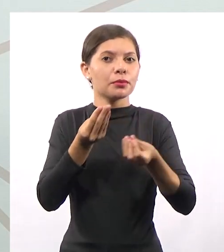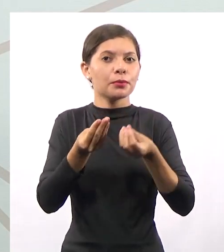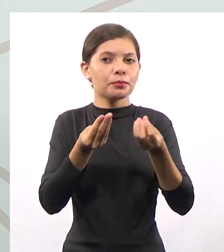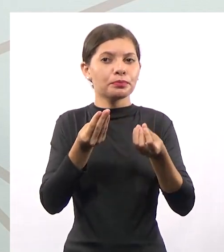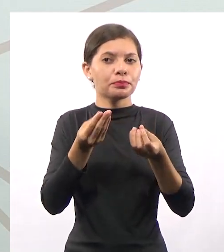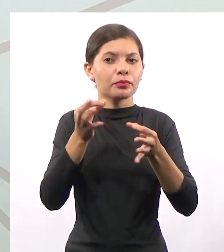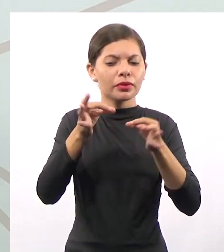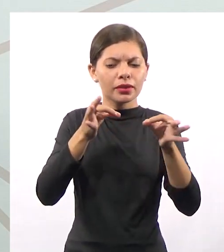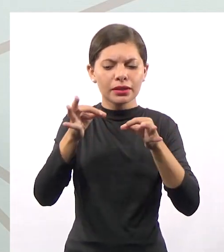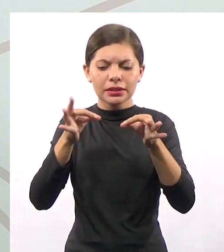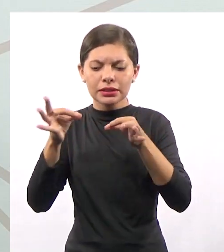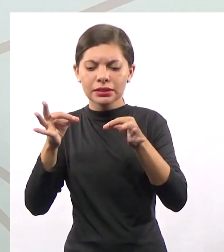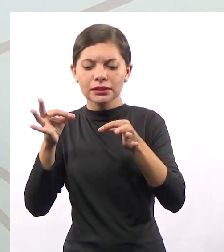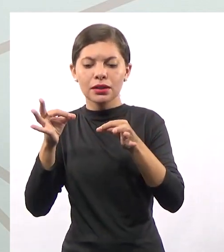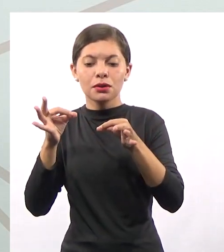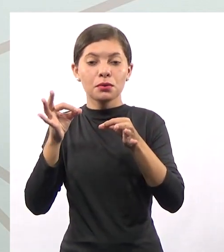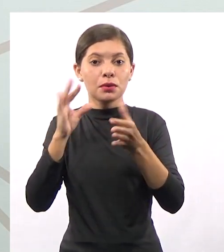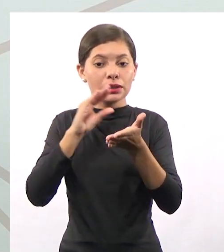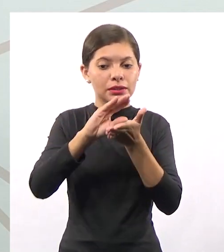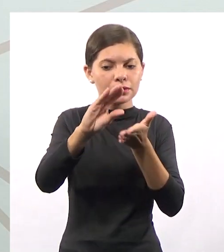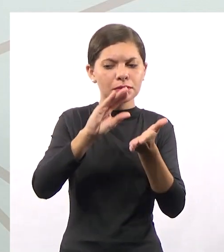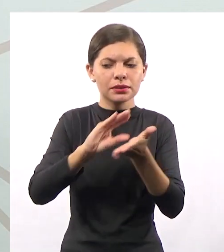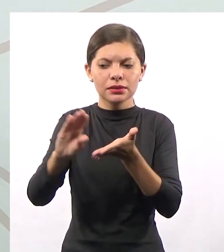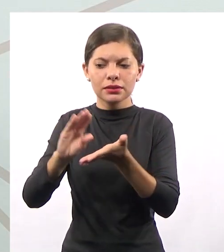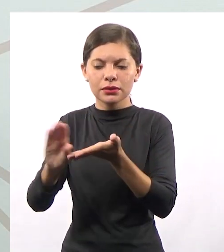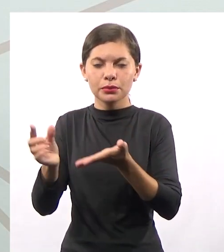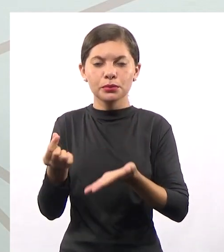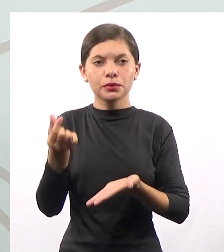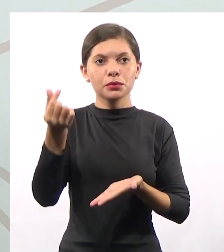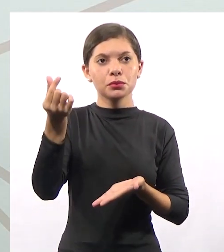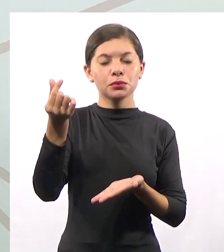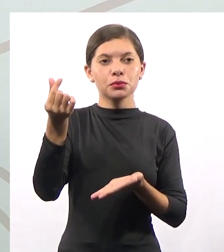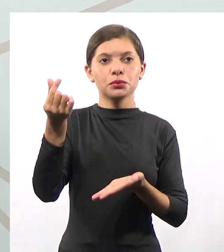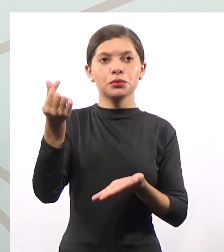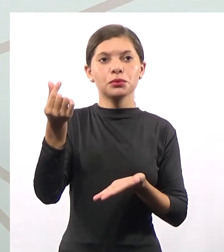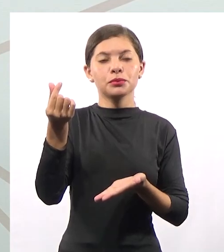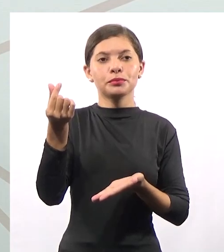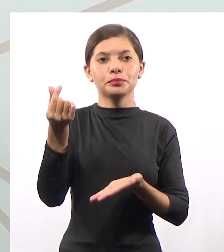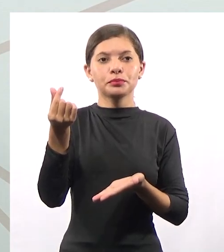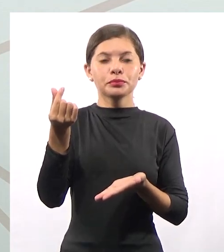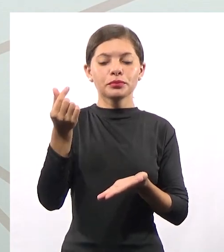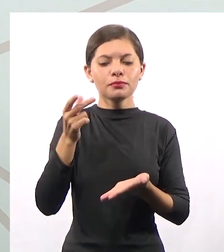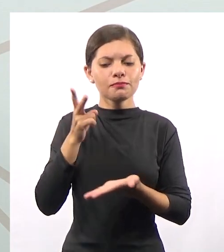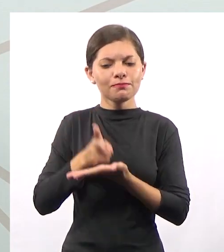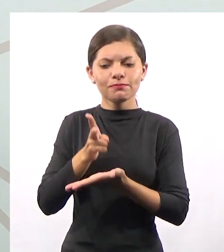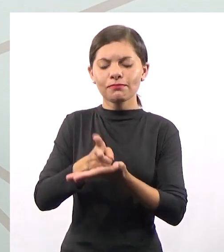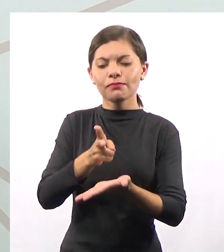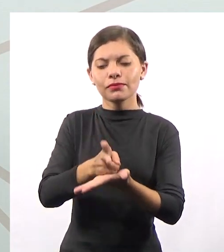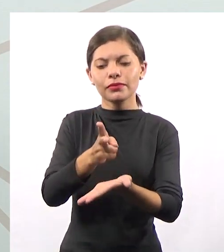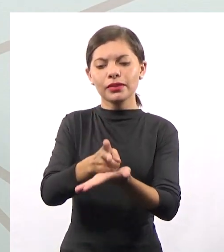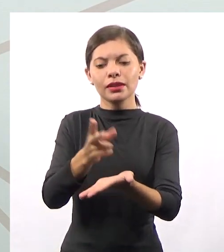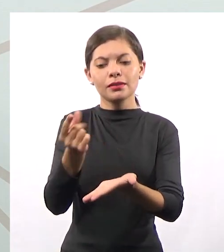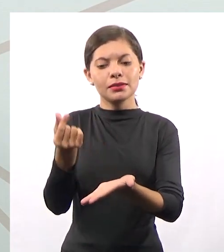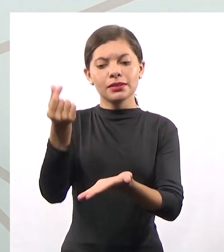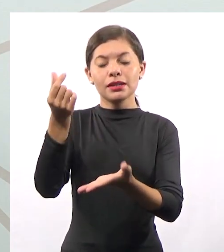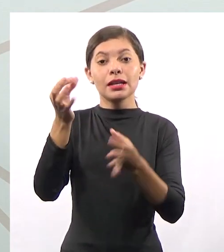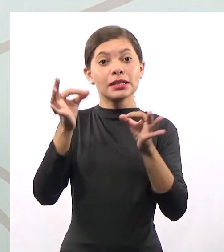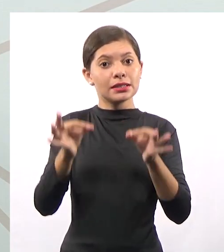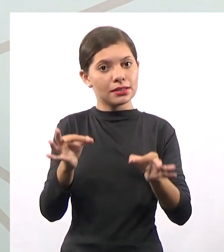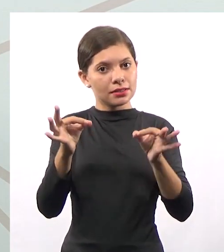se dá a orquestração e a distribuição dos recursos para que eles sejam cada vez